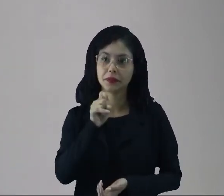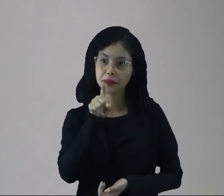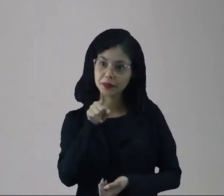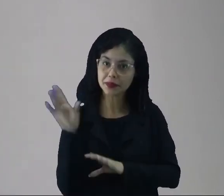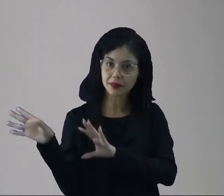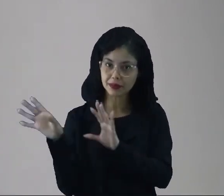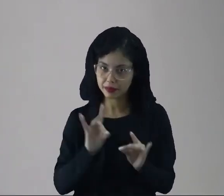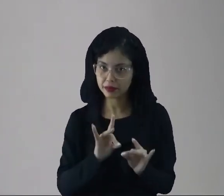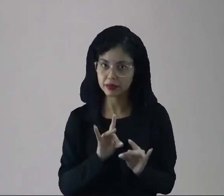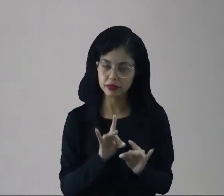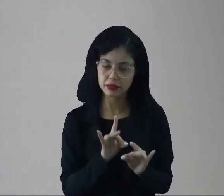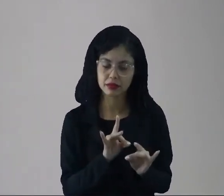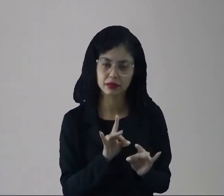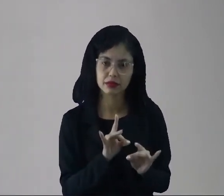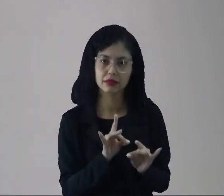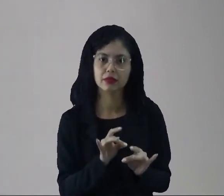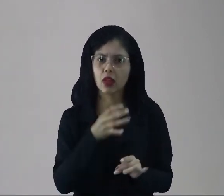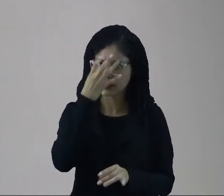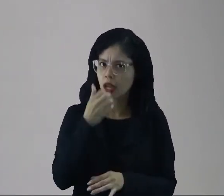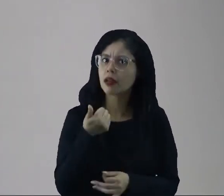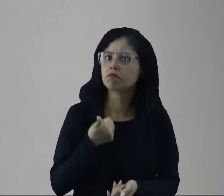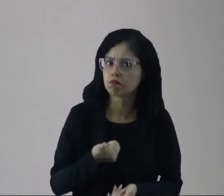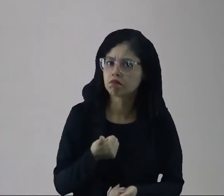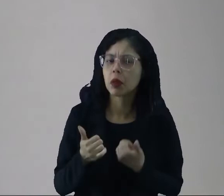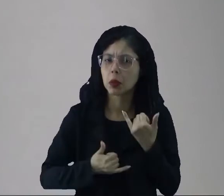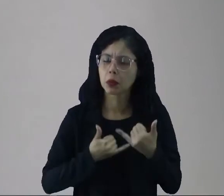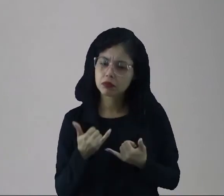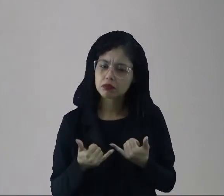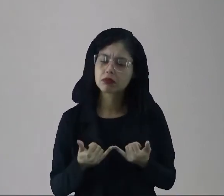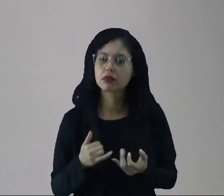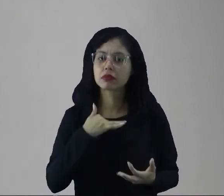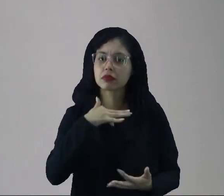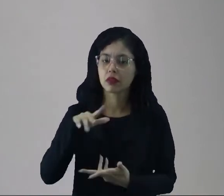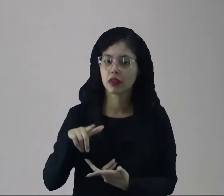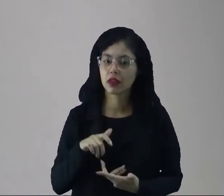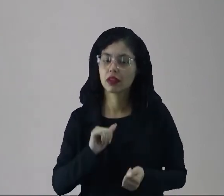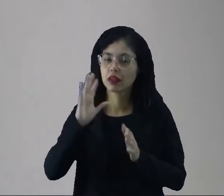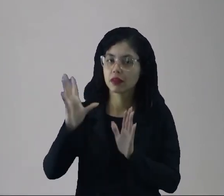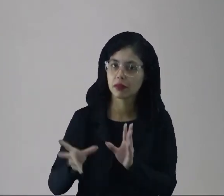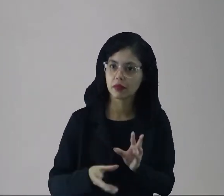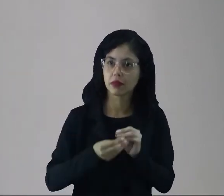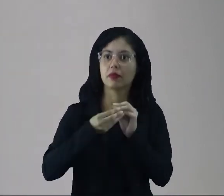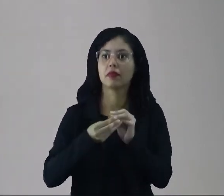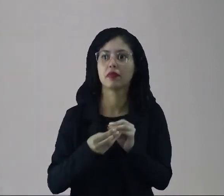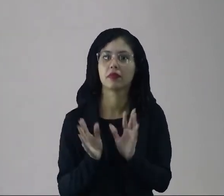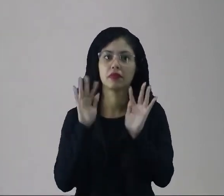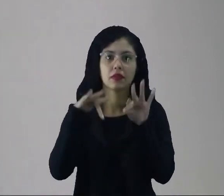você for levar a sério a brincadeira, o mundo é composto